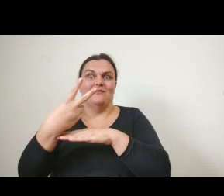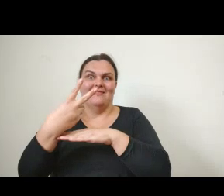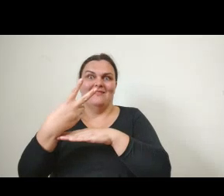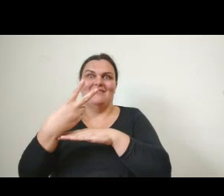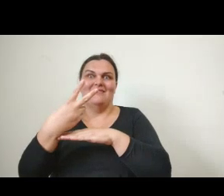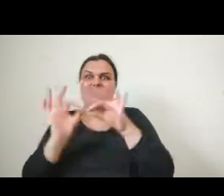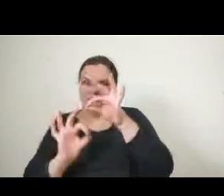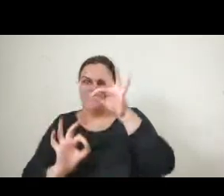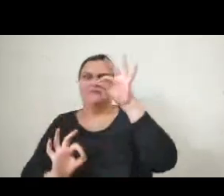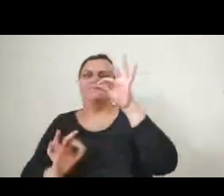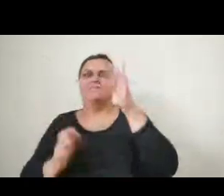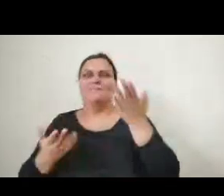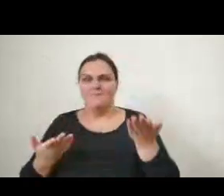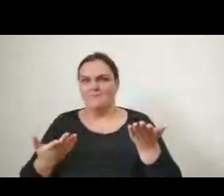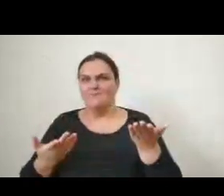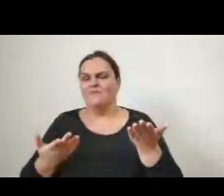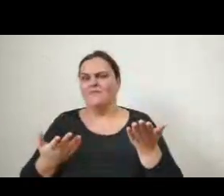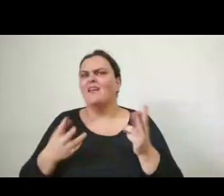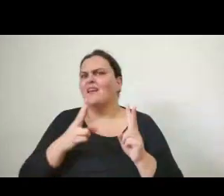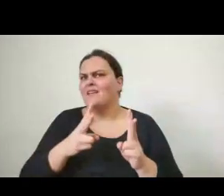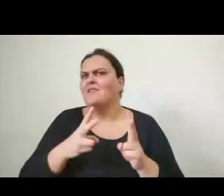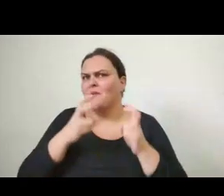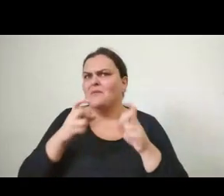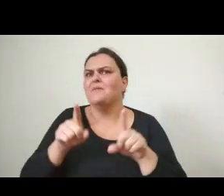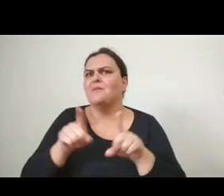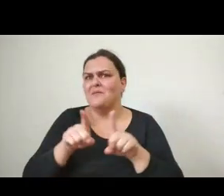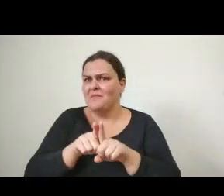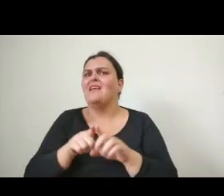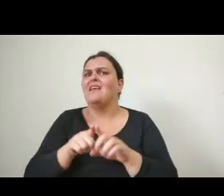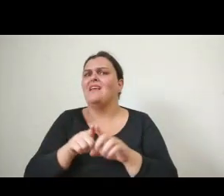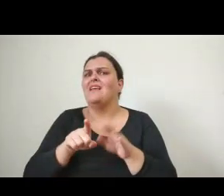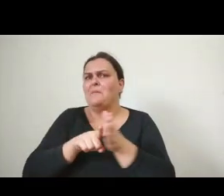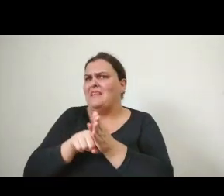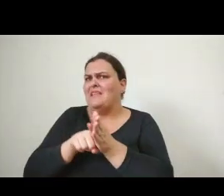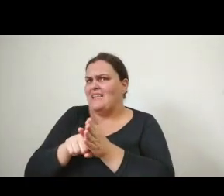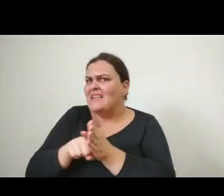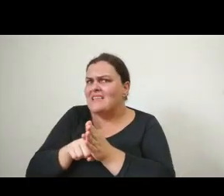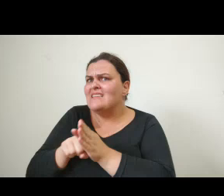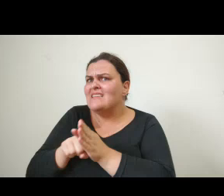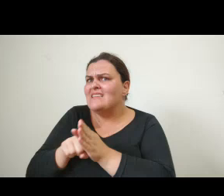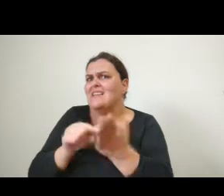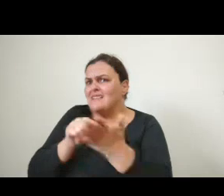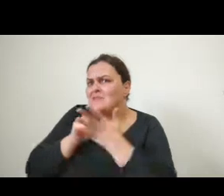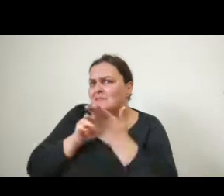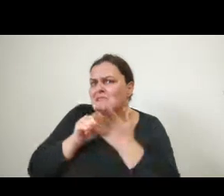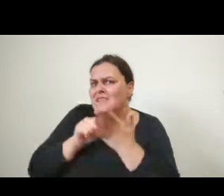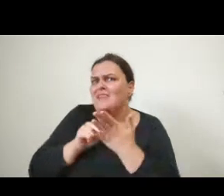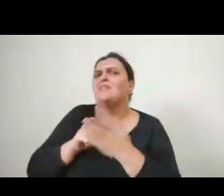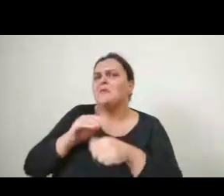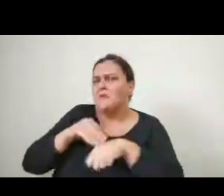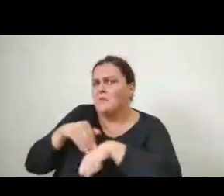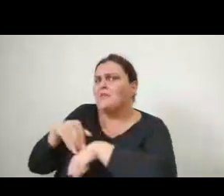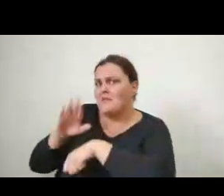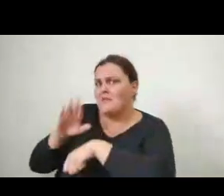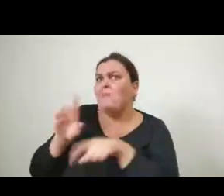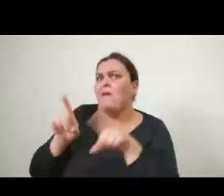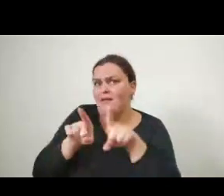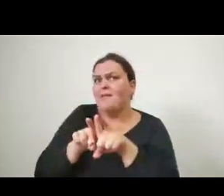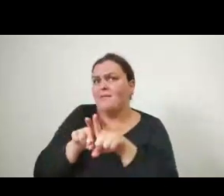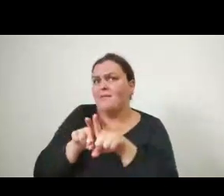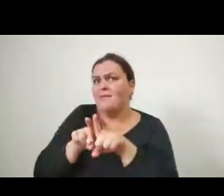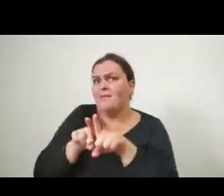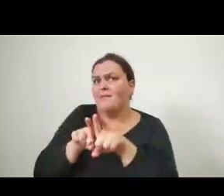de um maior aumento ainda, né, da temperatura. 4,8 graus é muita coisa. Em média, né, muita coisa.